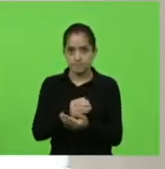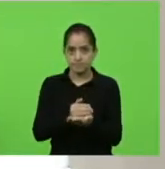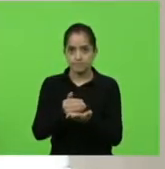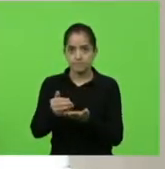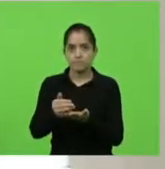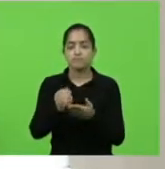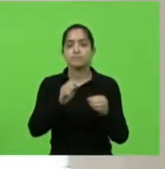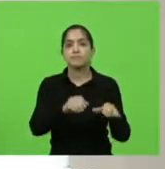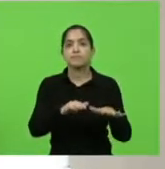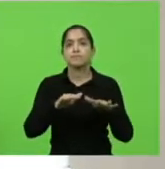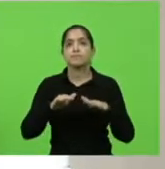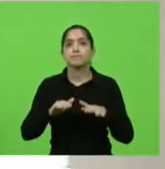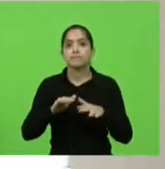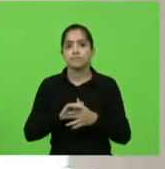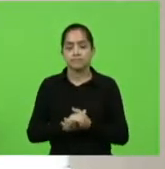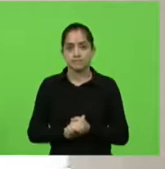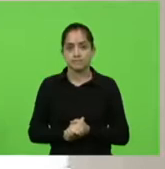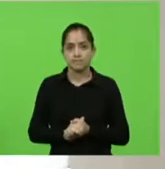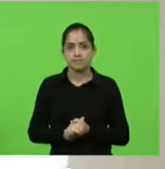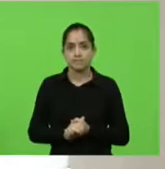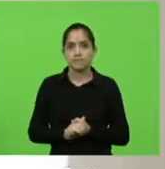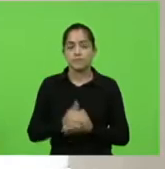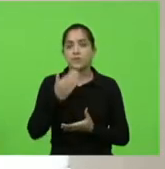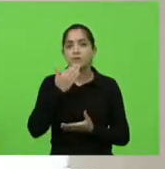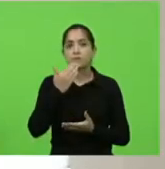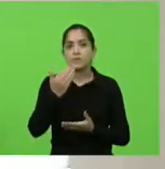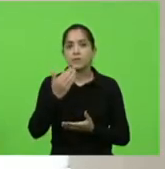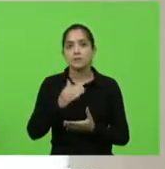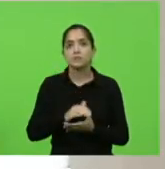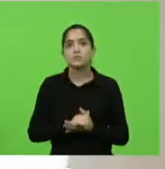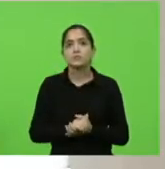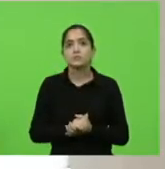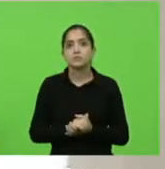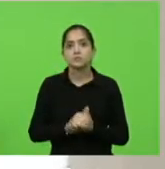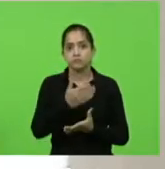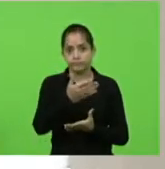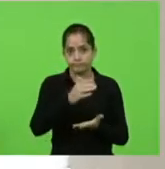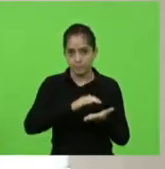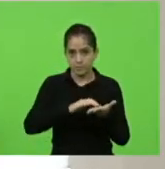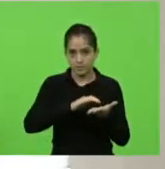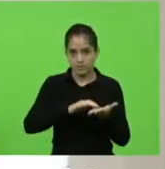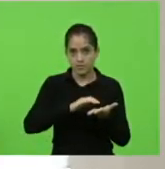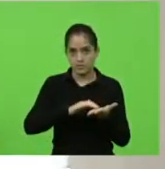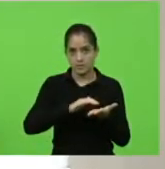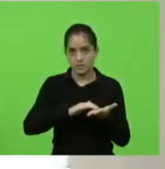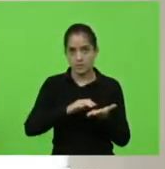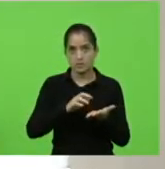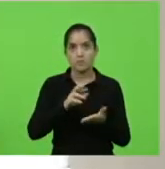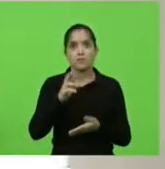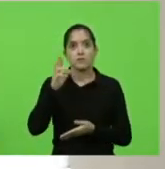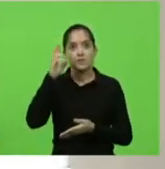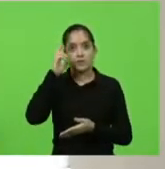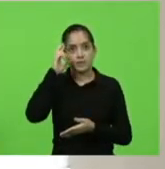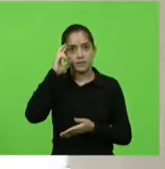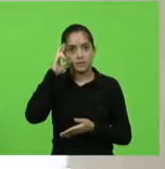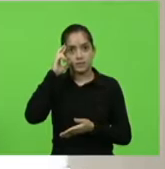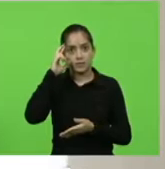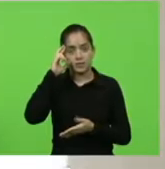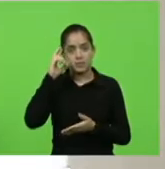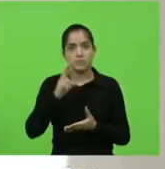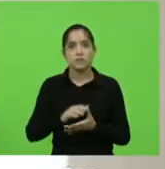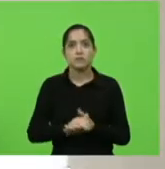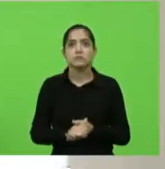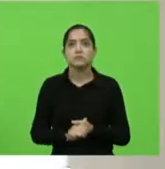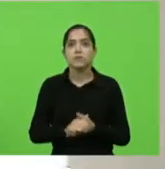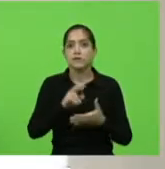declaro a presente sessão aberta. Eu peço que o nosso secretário Ricardo Alba, nosso deputado,